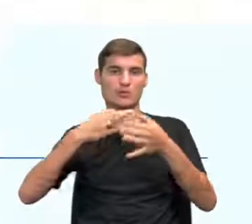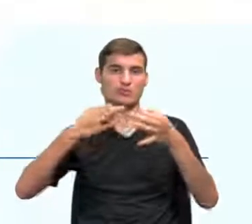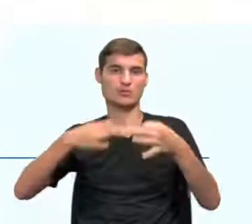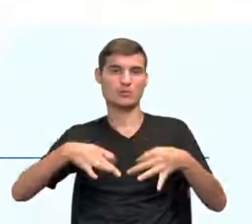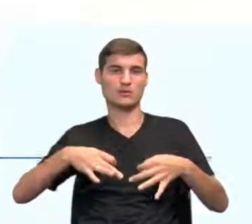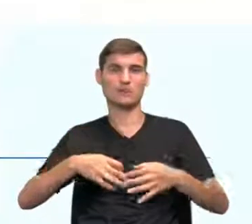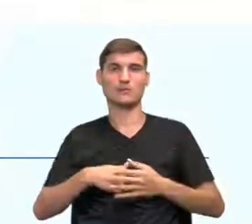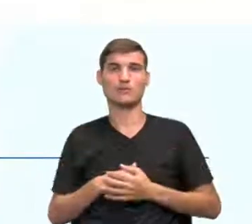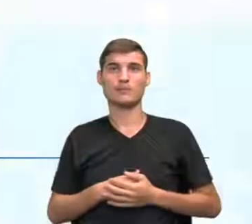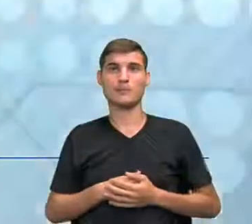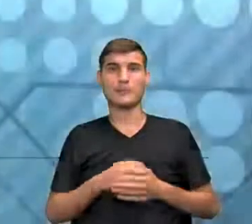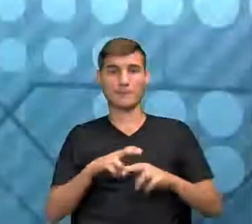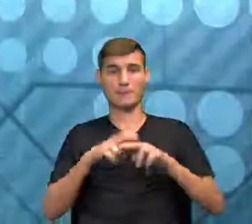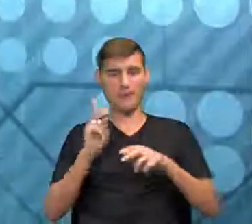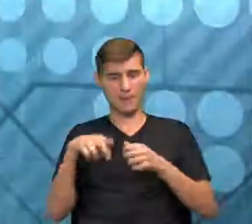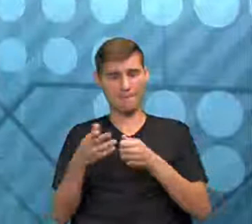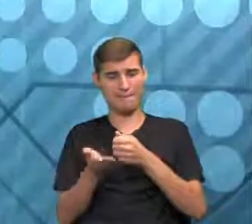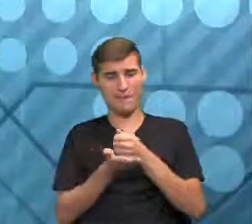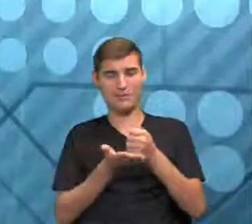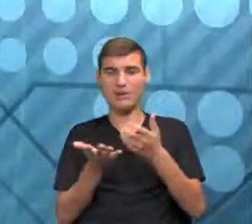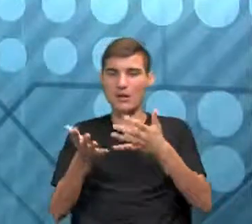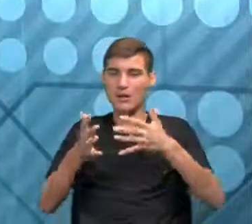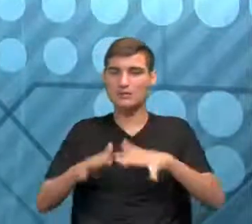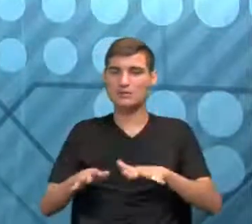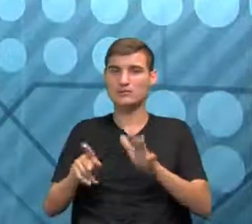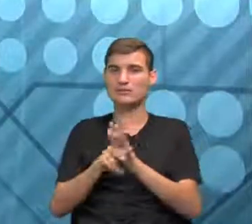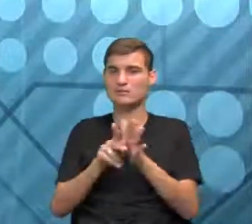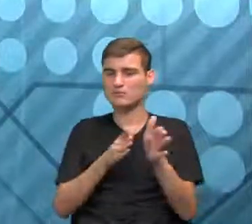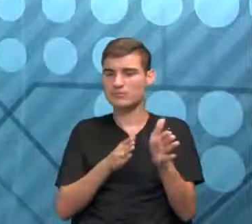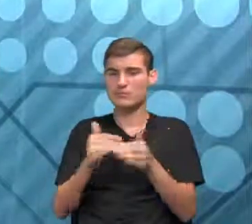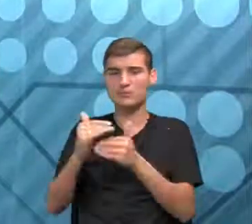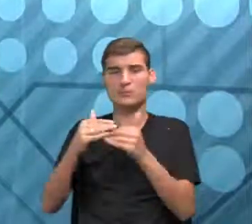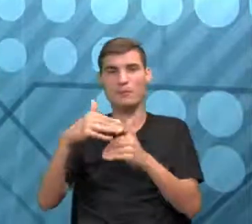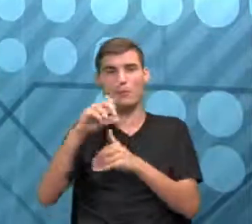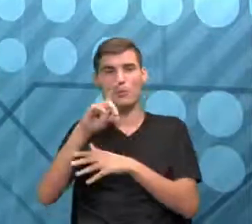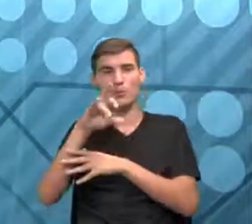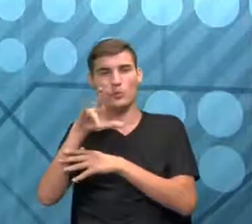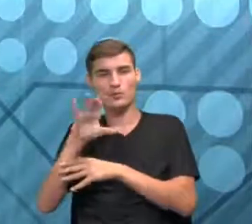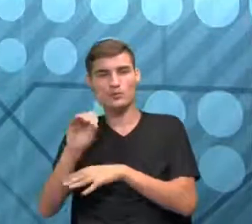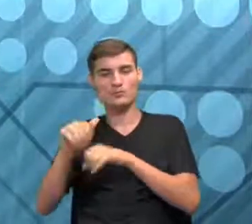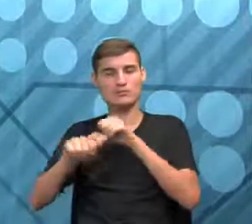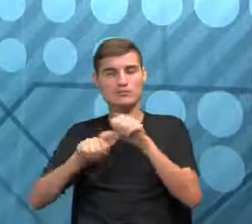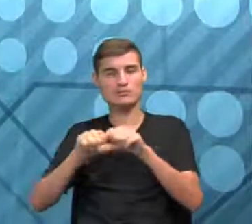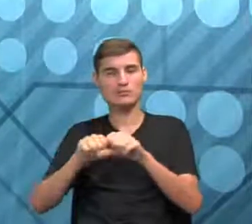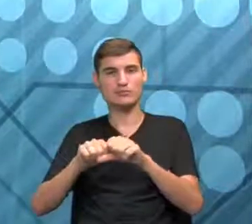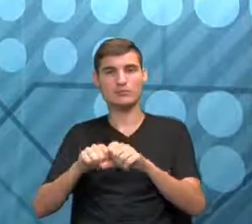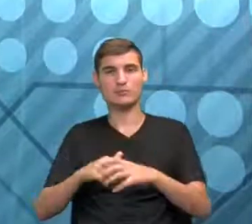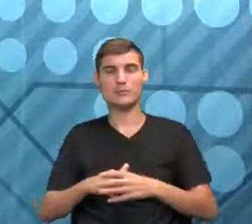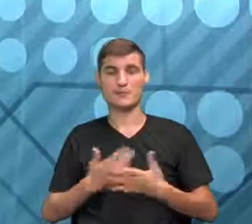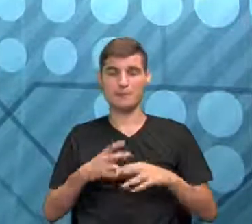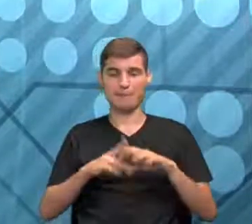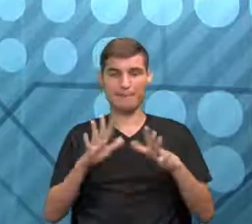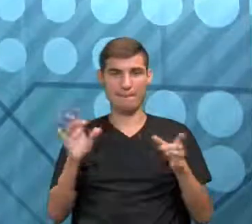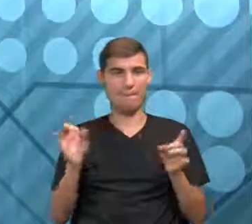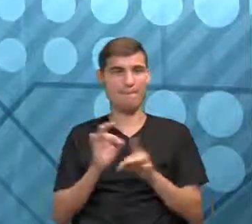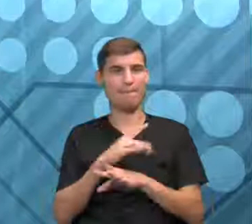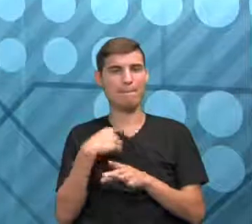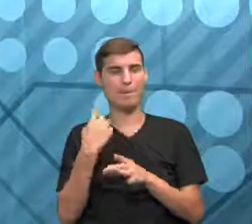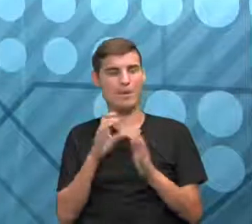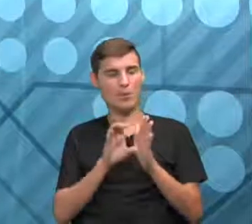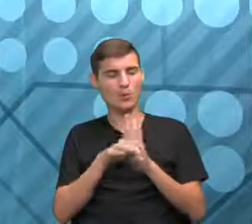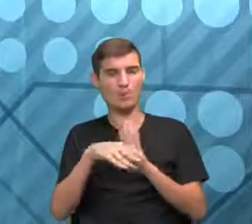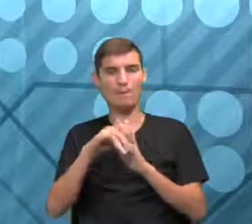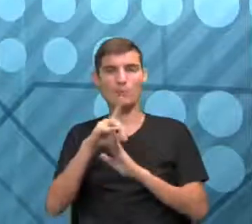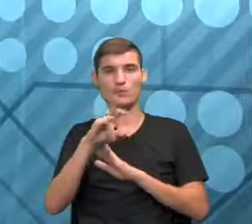corretamente. E é basicamente assim que acontece então o processo de modulação e demodulação dos sinais. E com isso a gente encerra então esse conceito